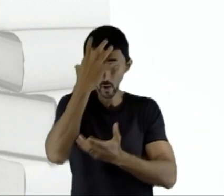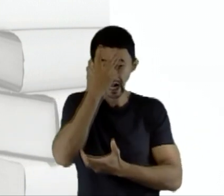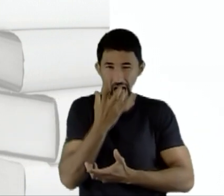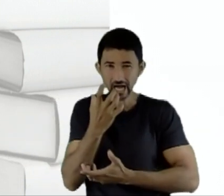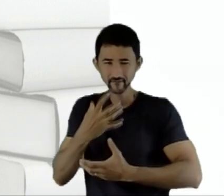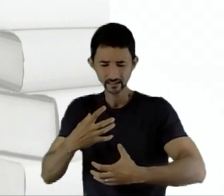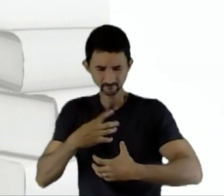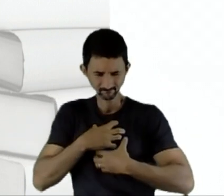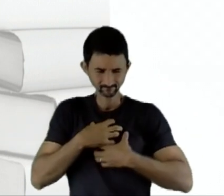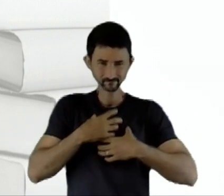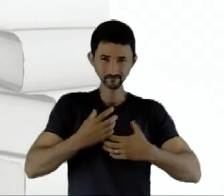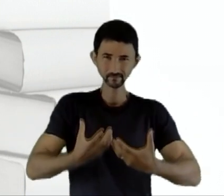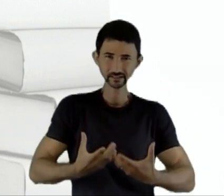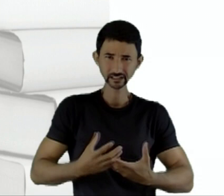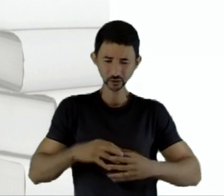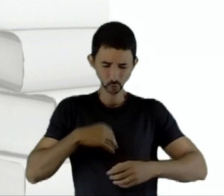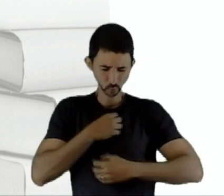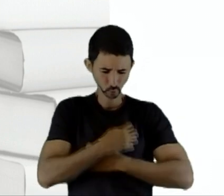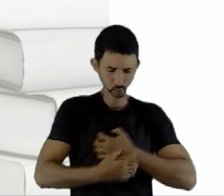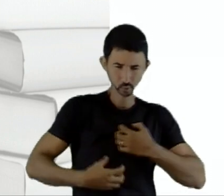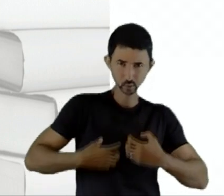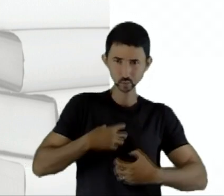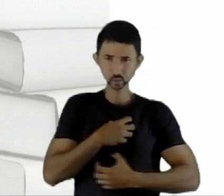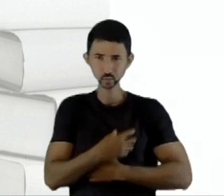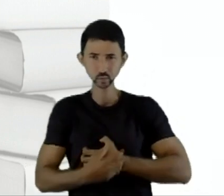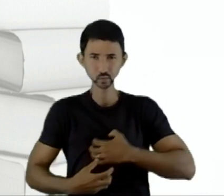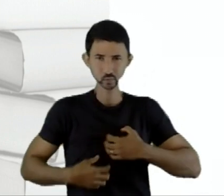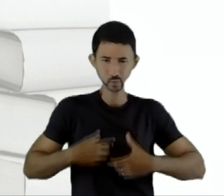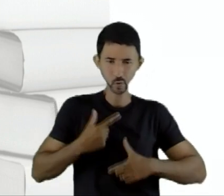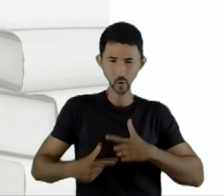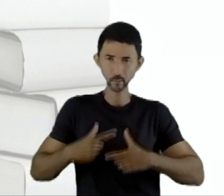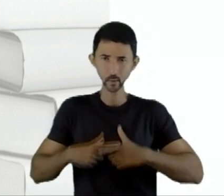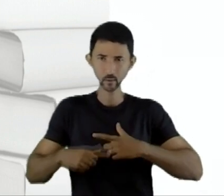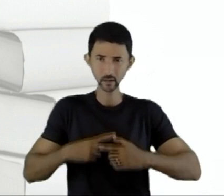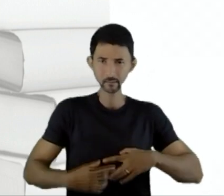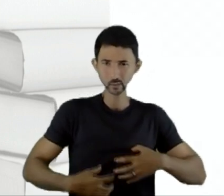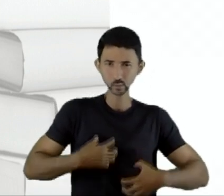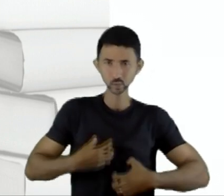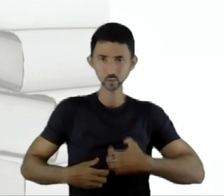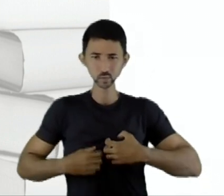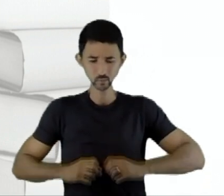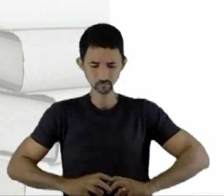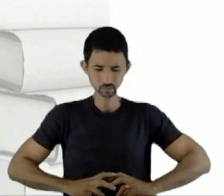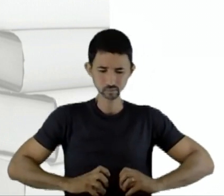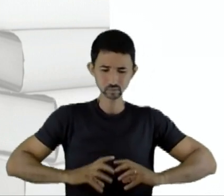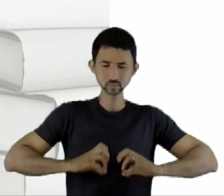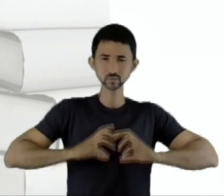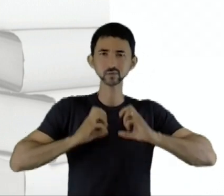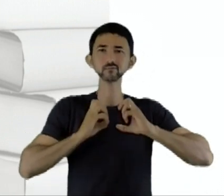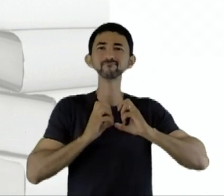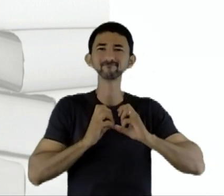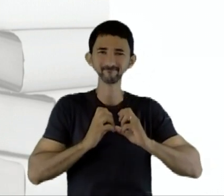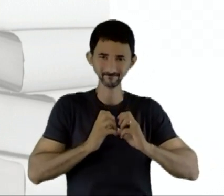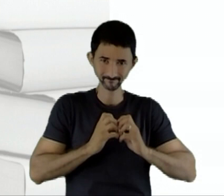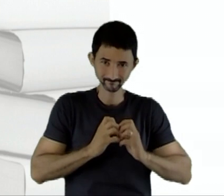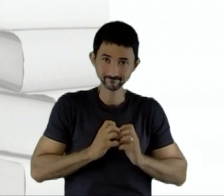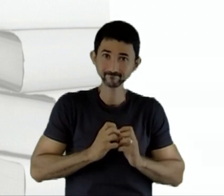raivosos tenham em seu corpo agentes inflamatórios em quantidades muito maiores.